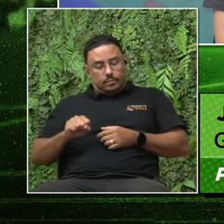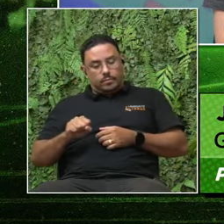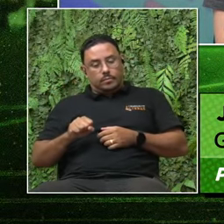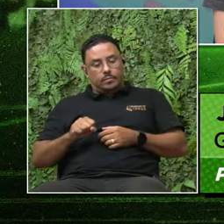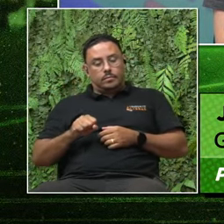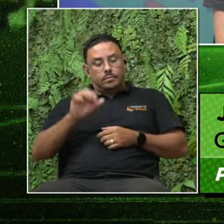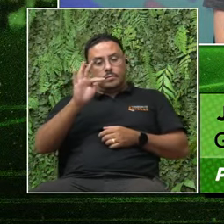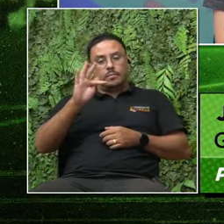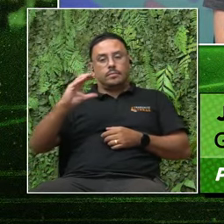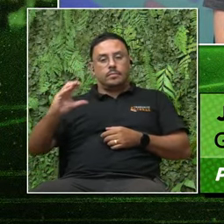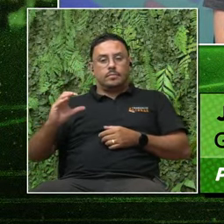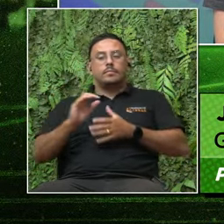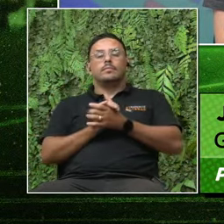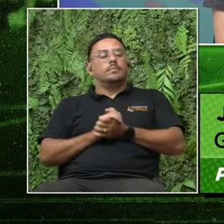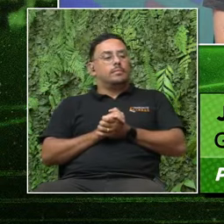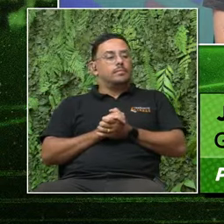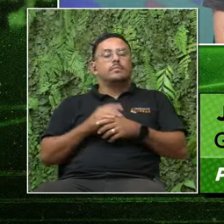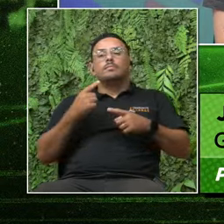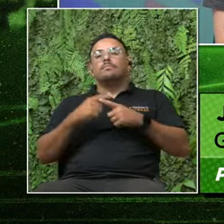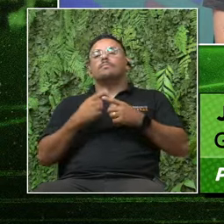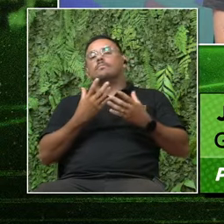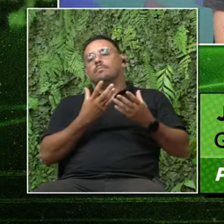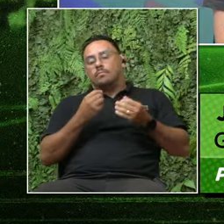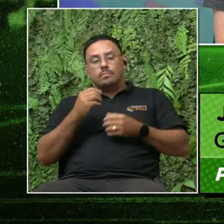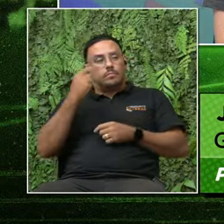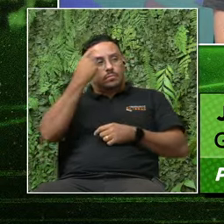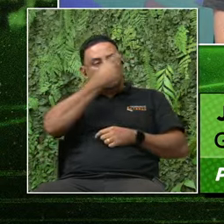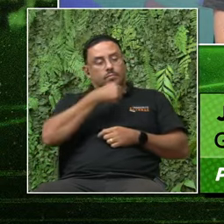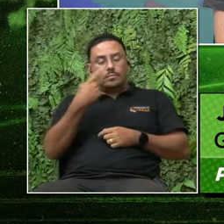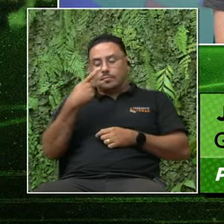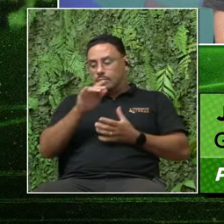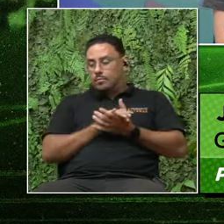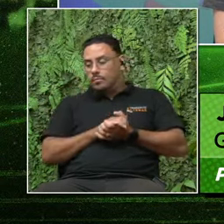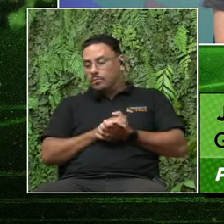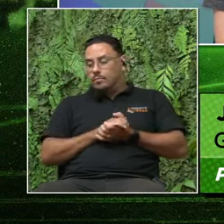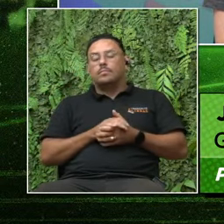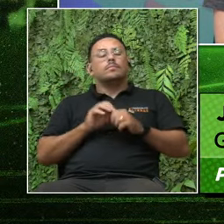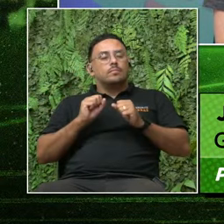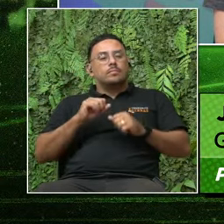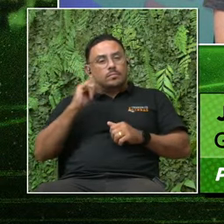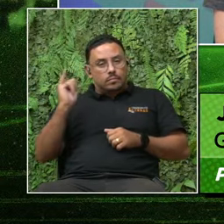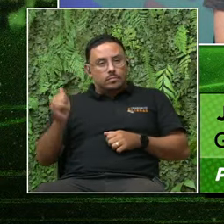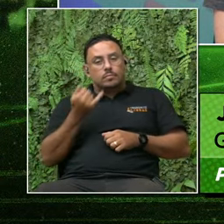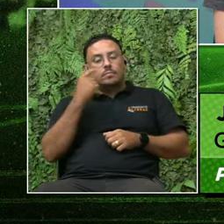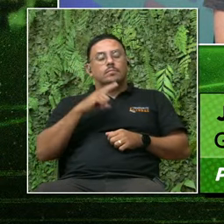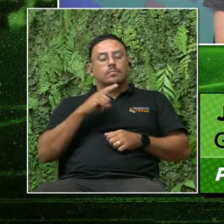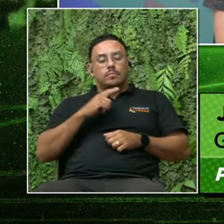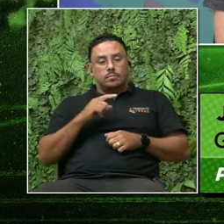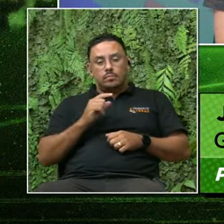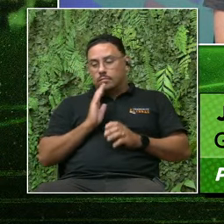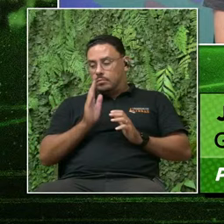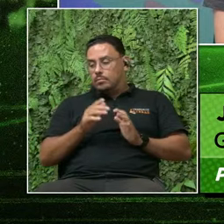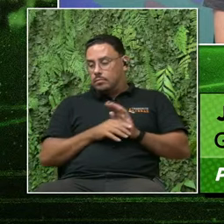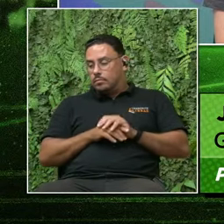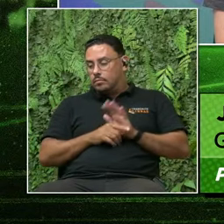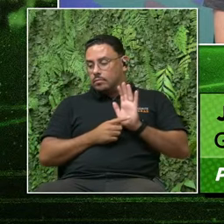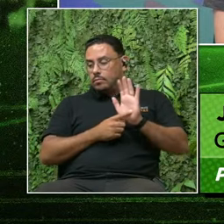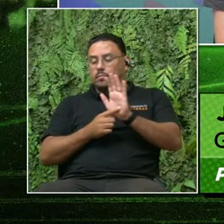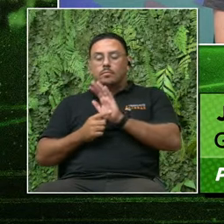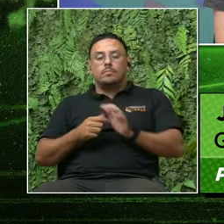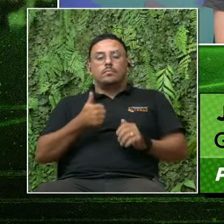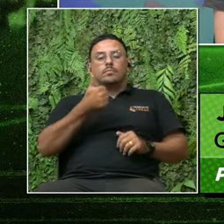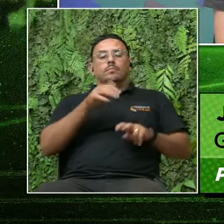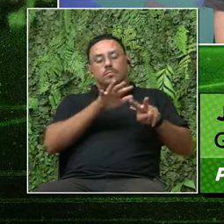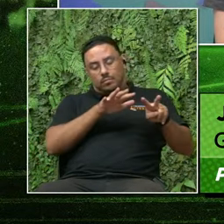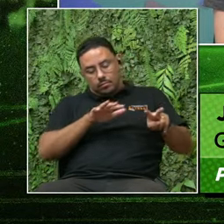98 fc porque tá muito boa a cara dele US de papel de parede do meu celular aqui pelo menos uma